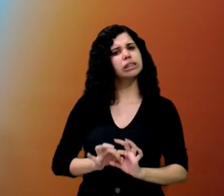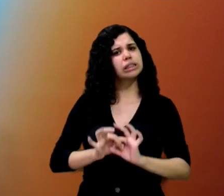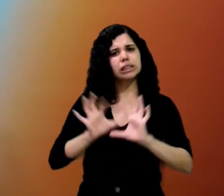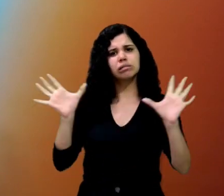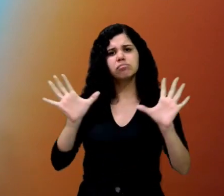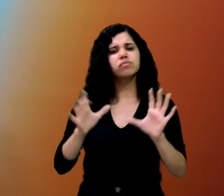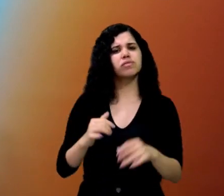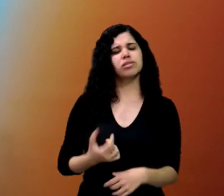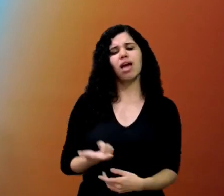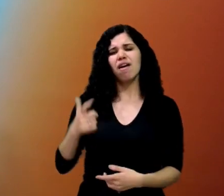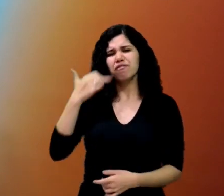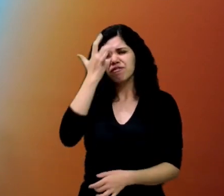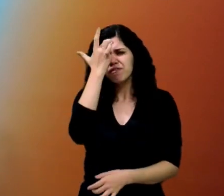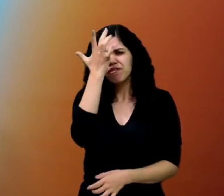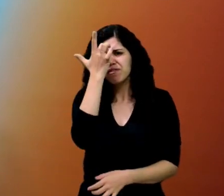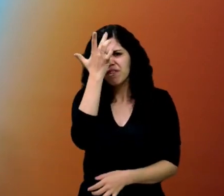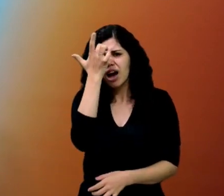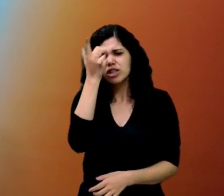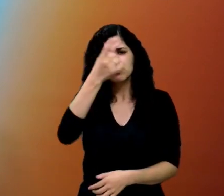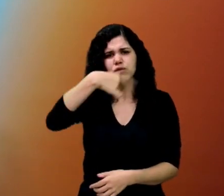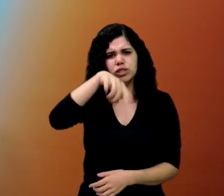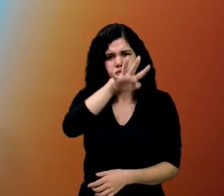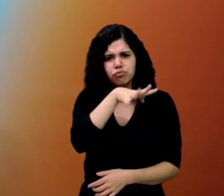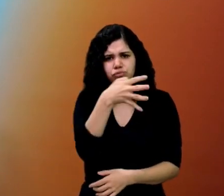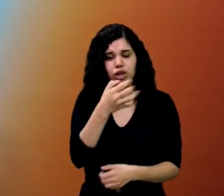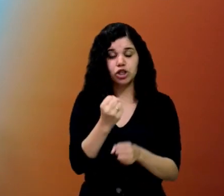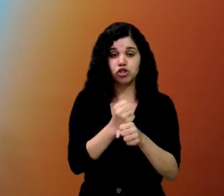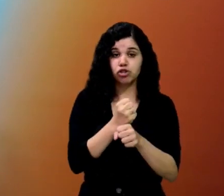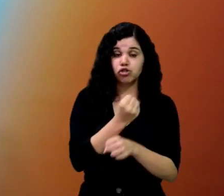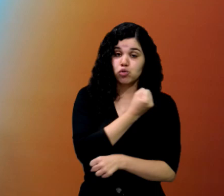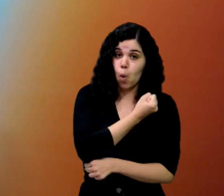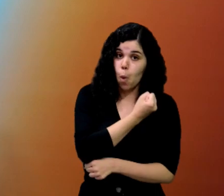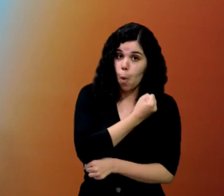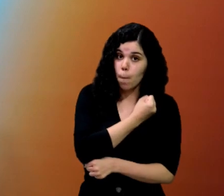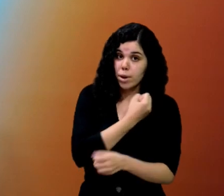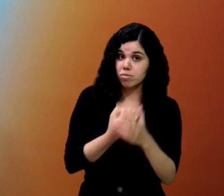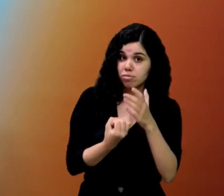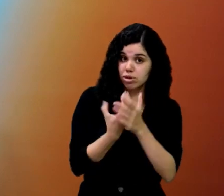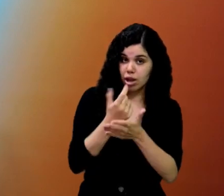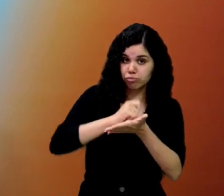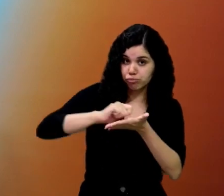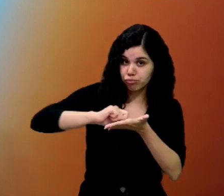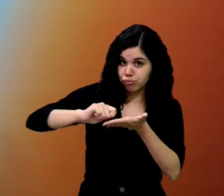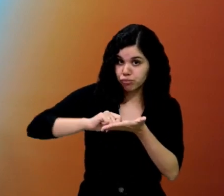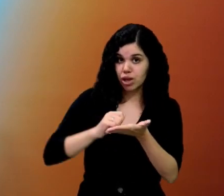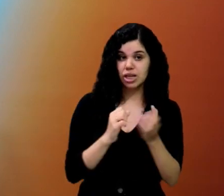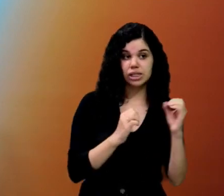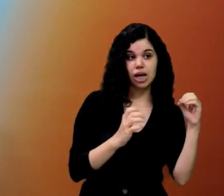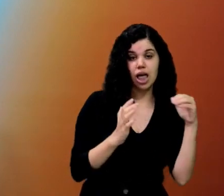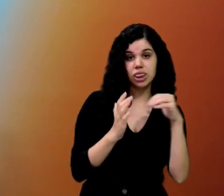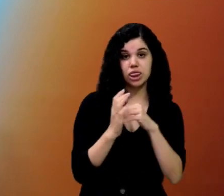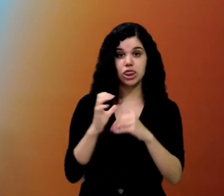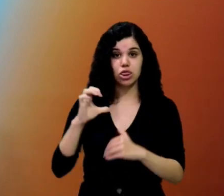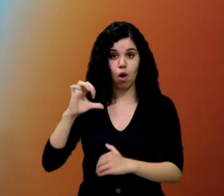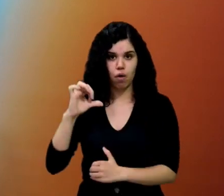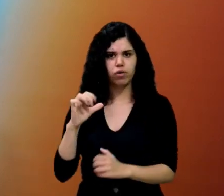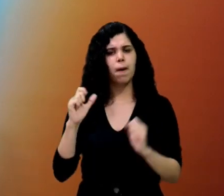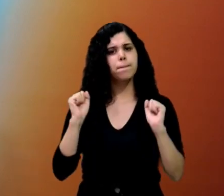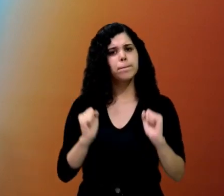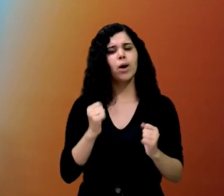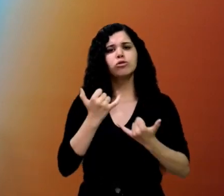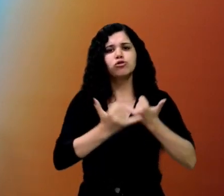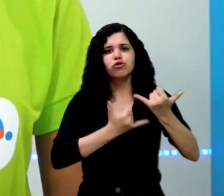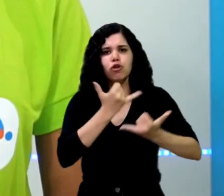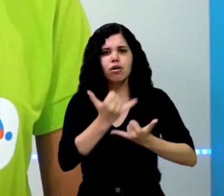Você escreve os algarismos do 0 ao 9, faz o quadro valor de lugar e você pode jogar tanto em casa quanto